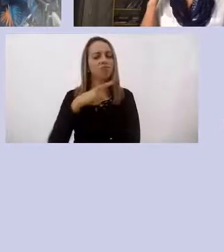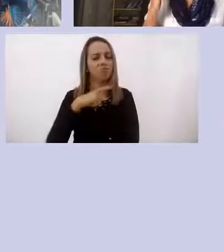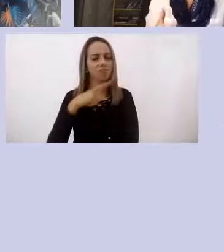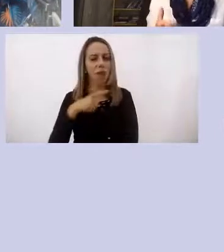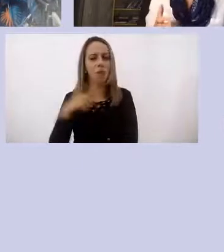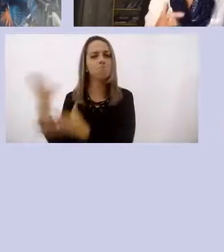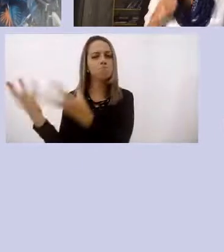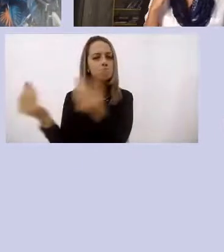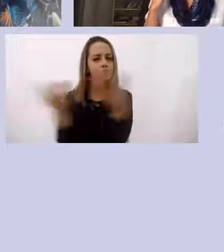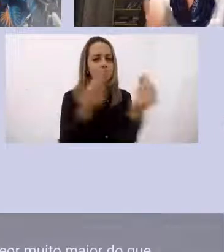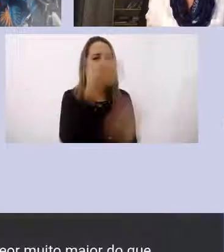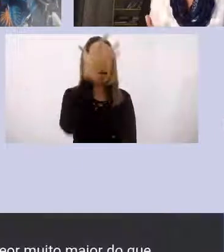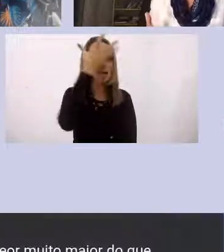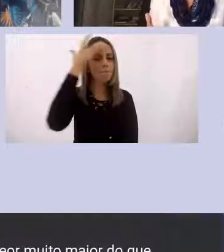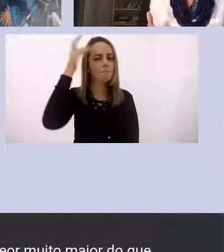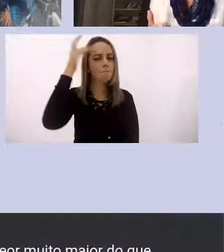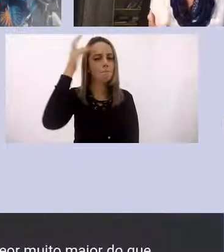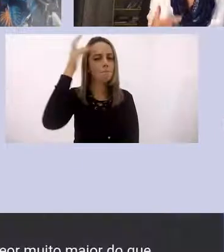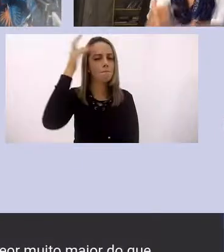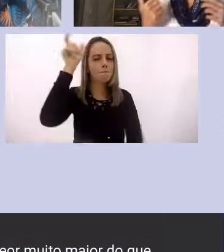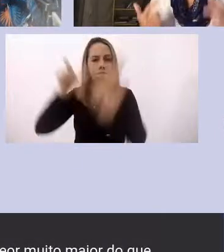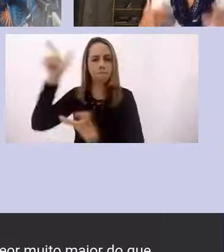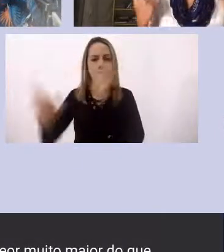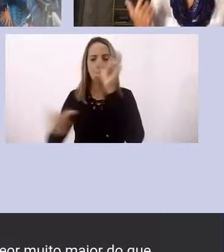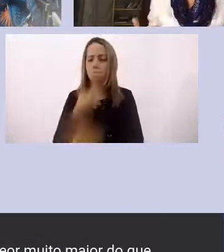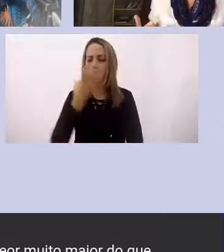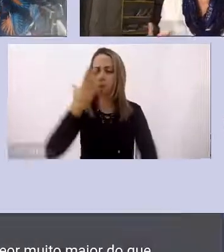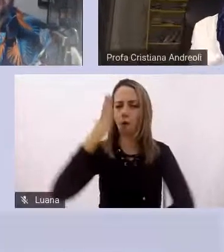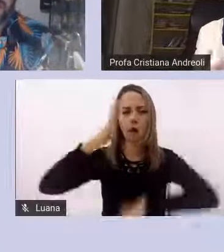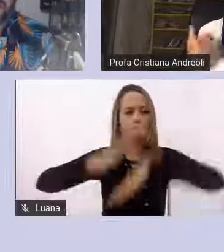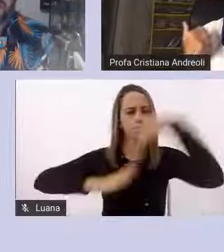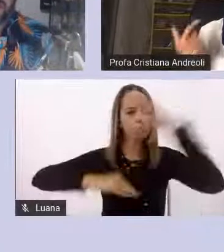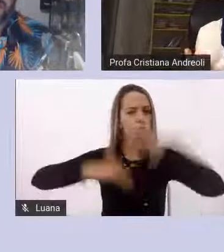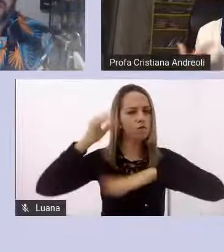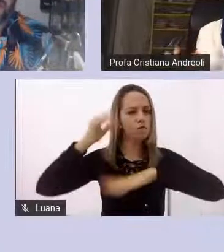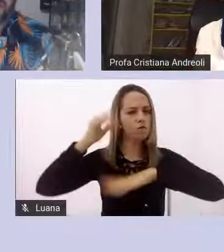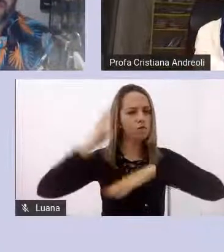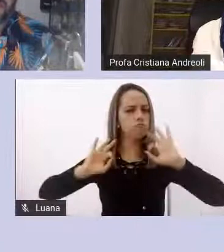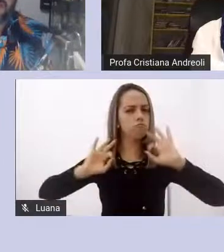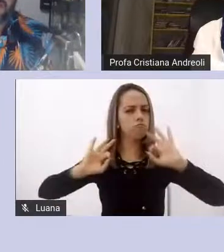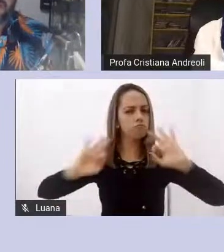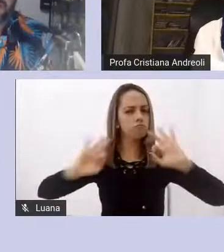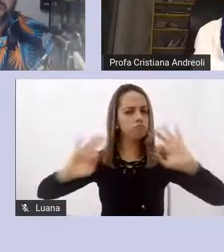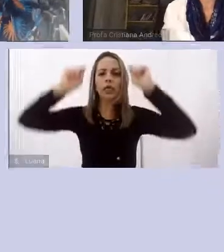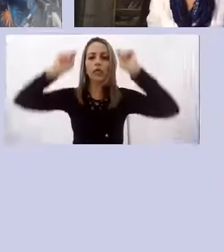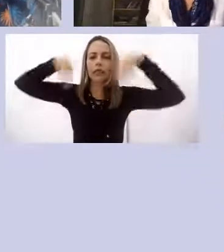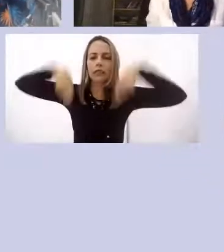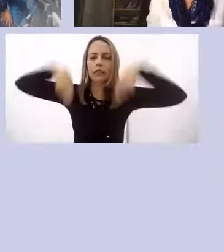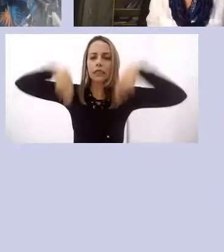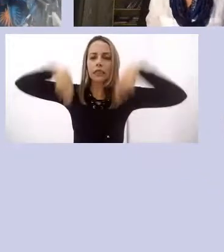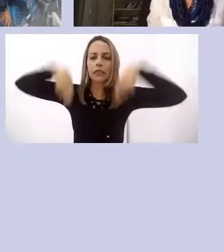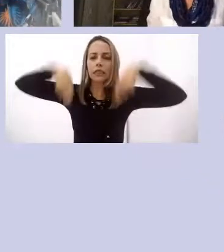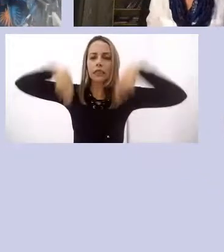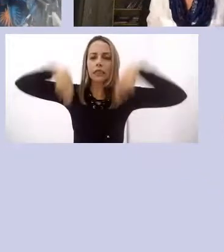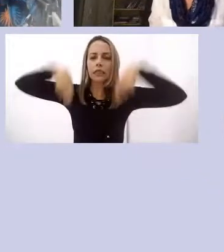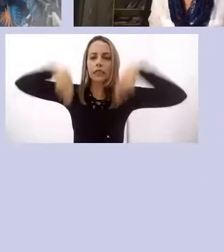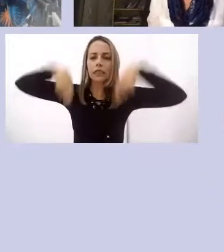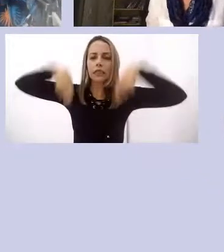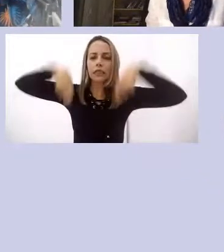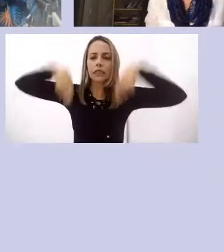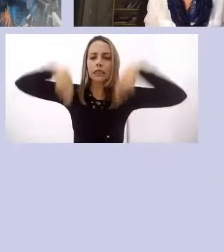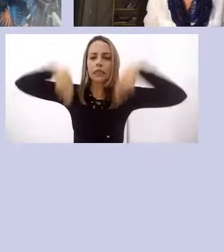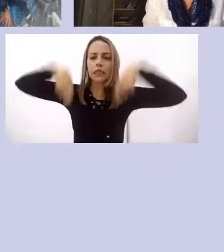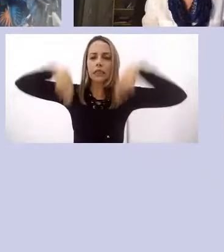competente, profissional, envolvida em tentar construir uma educação cada vez melhor, tá? Só agradeço a